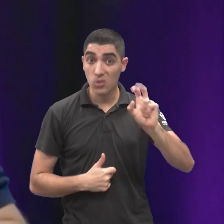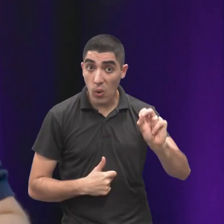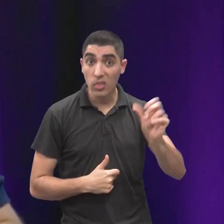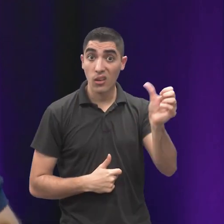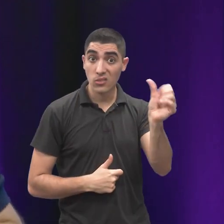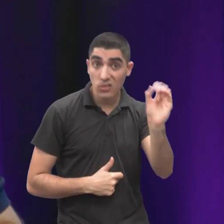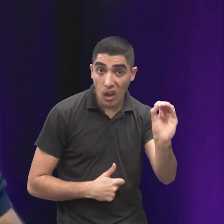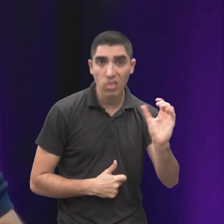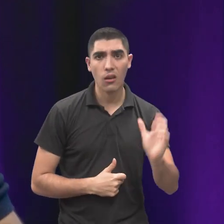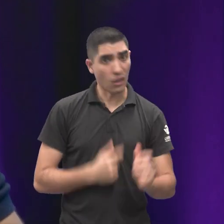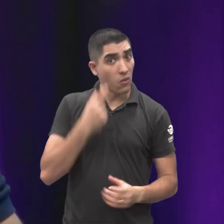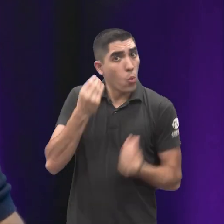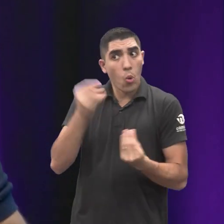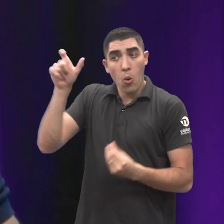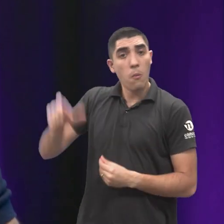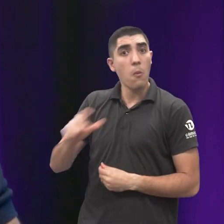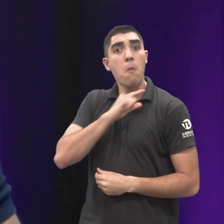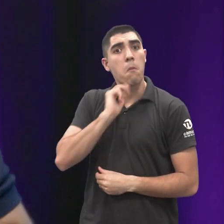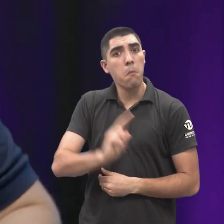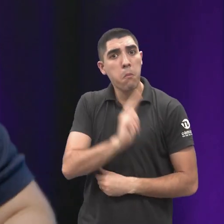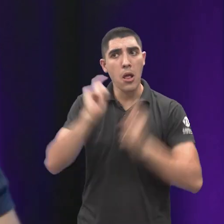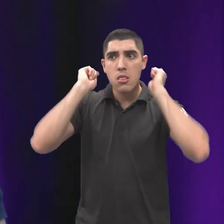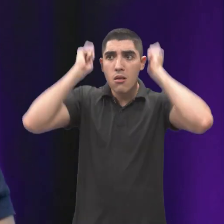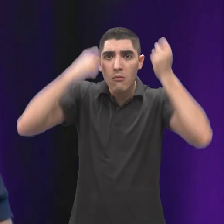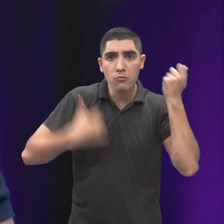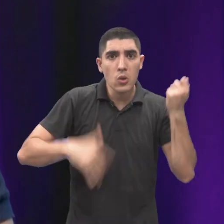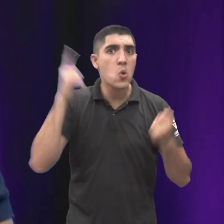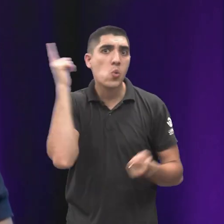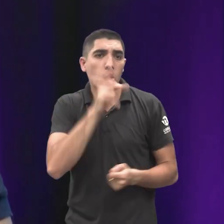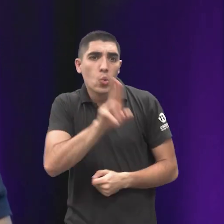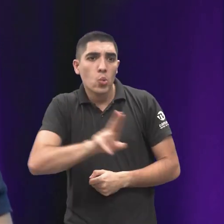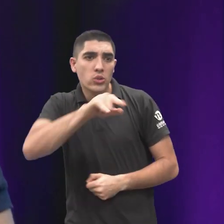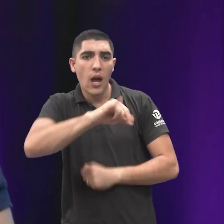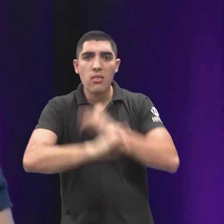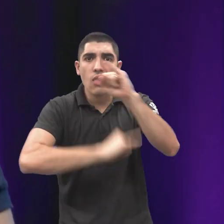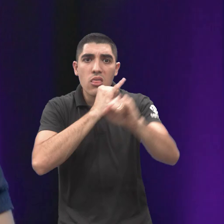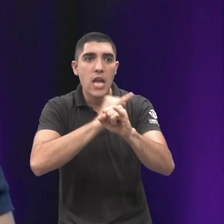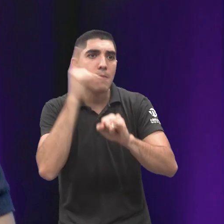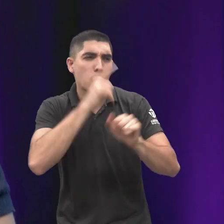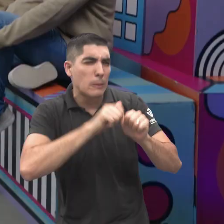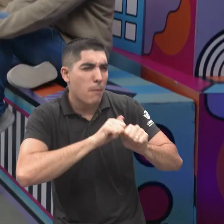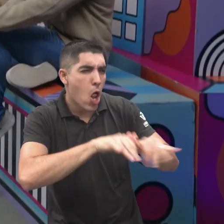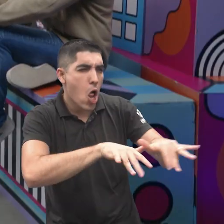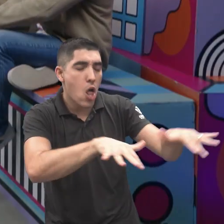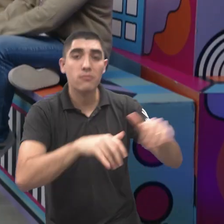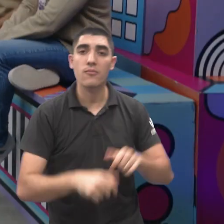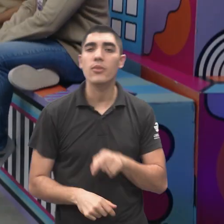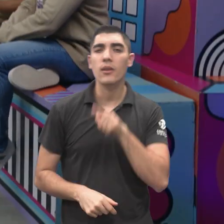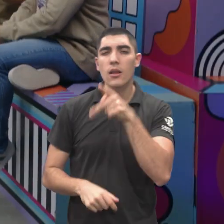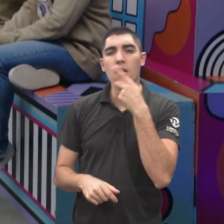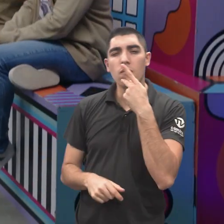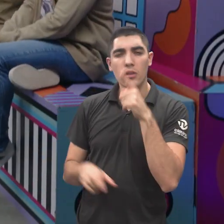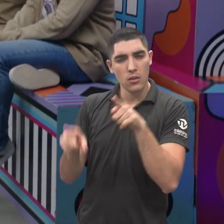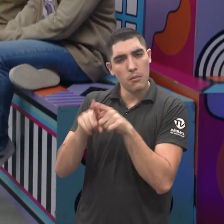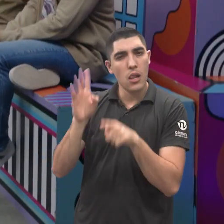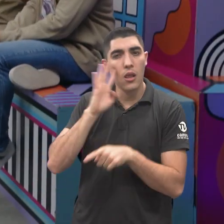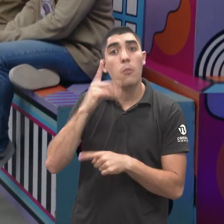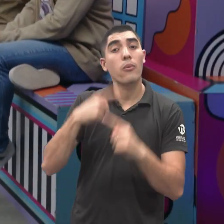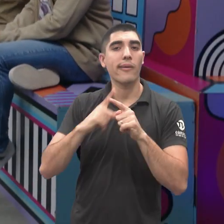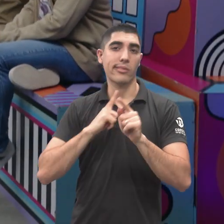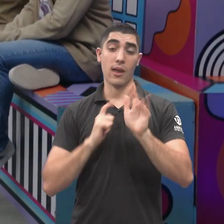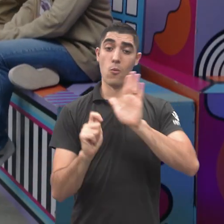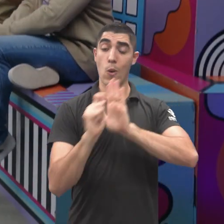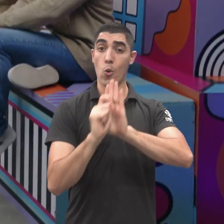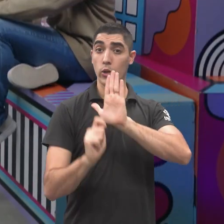conseguiu utilizar os meios digitais para fazer a comunicação chegar para essas pessoas. Sim. Essa coisa dos meios digitais é legal também porque tem a questão do